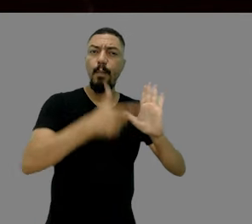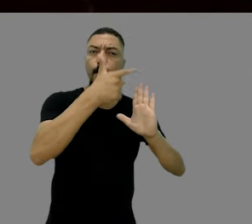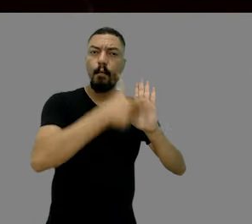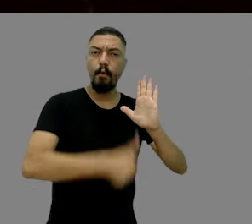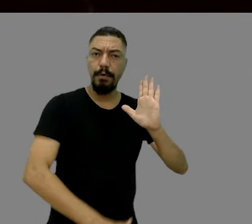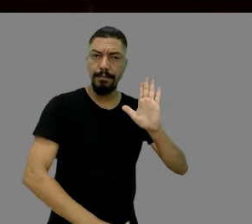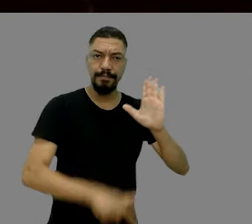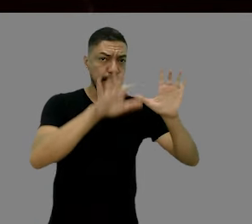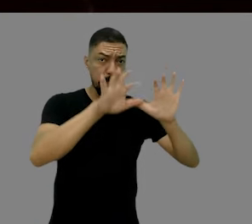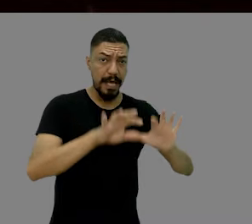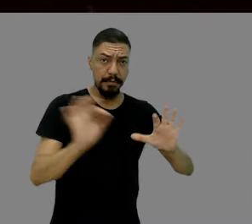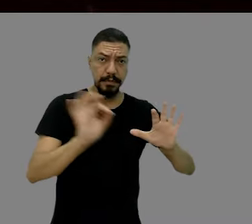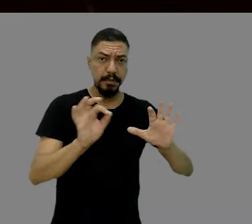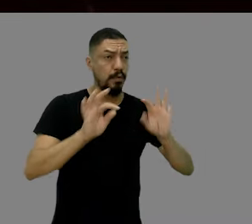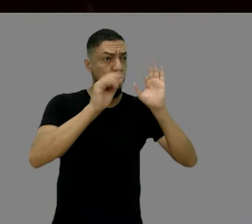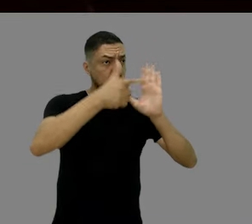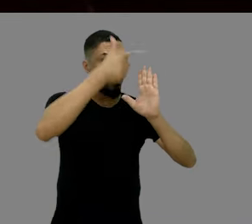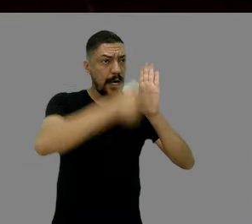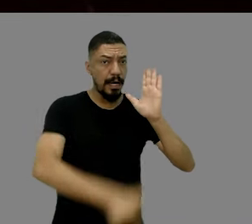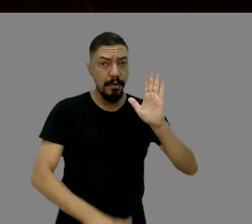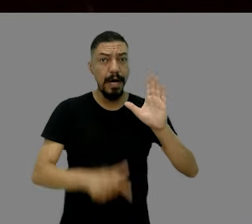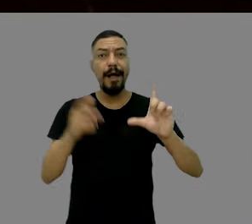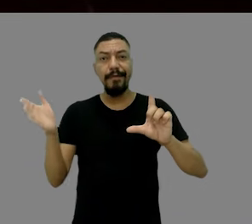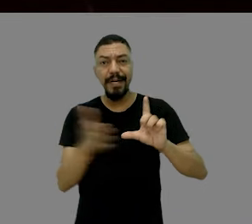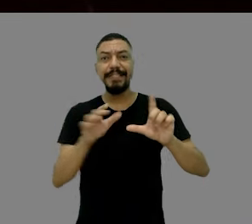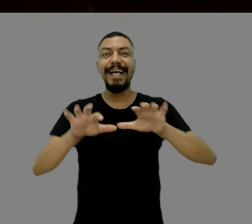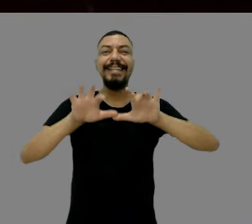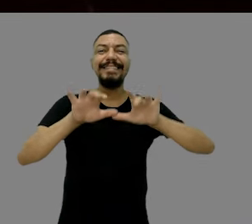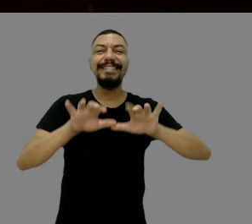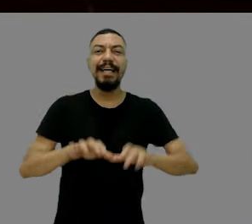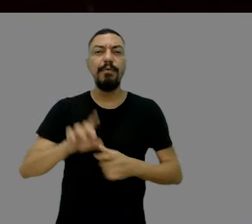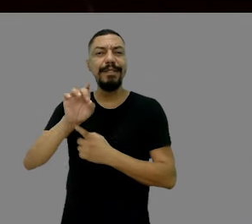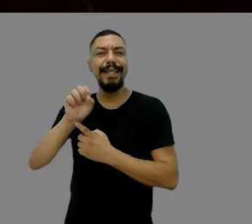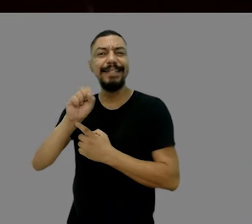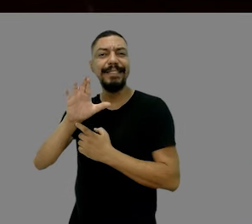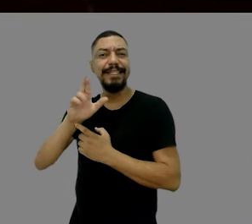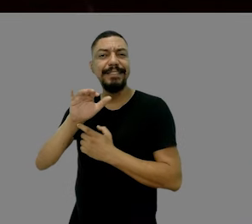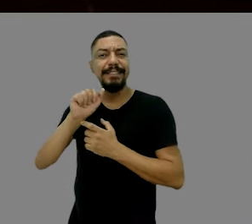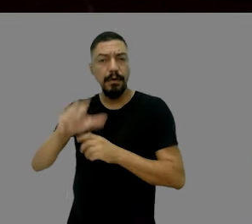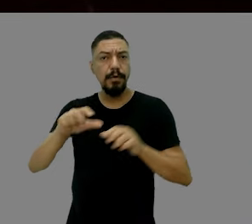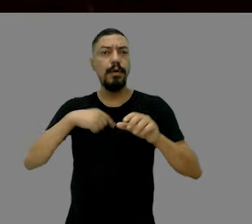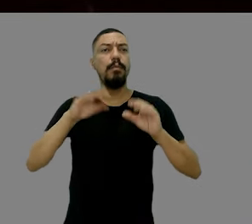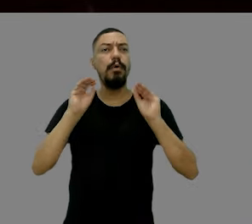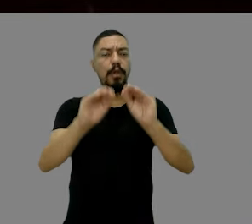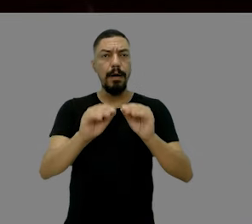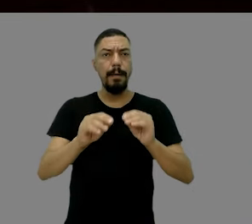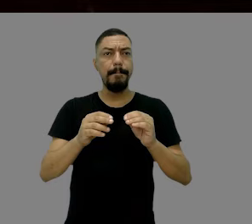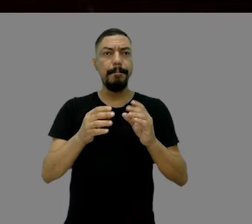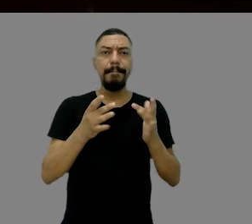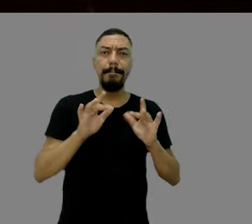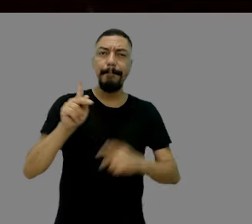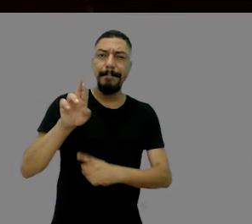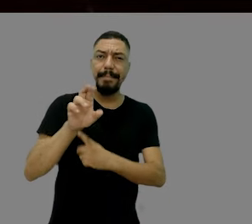deixo 100% em branco, e aí na descrição da nota eu coloco prestação de serviços de X,